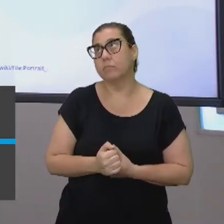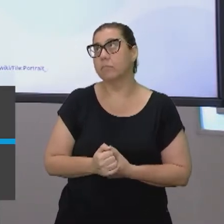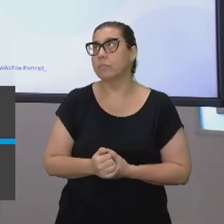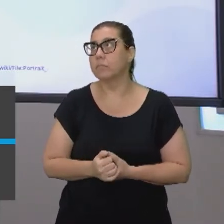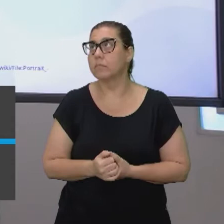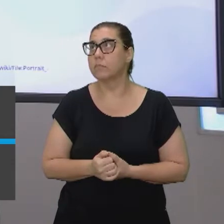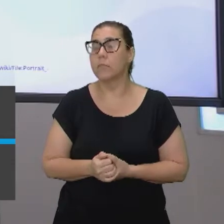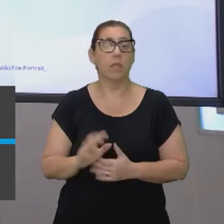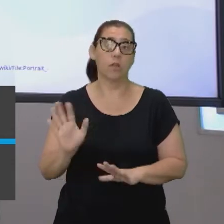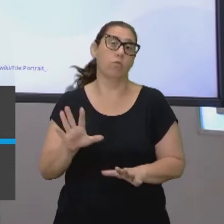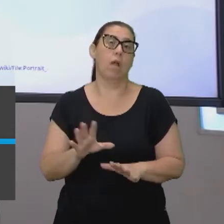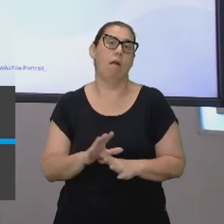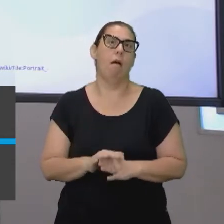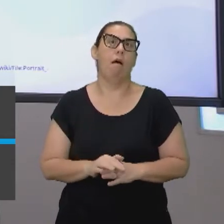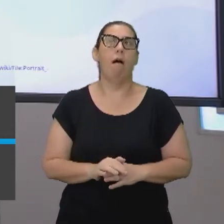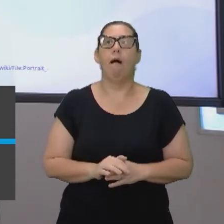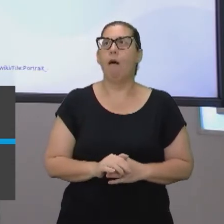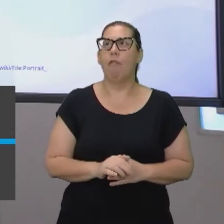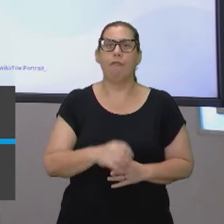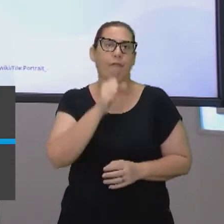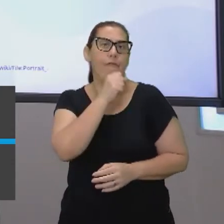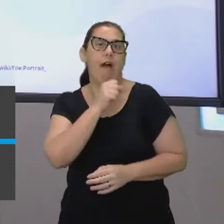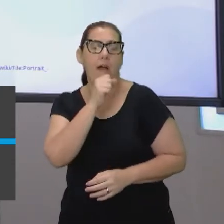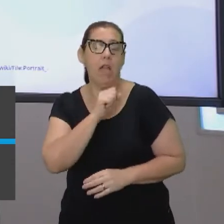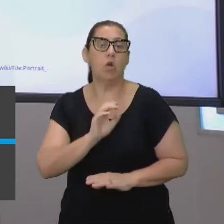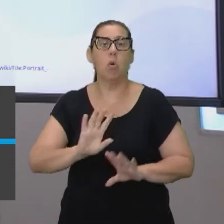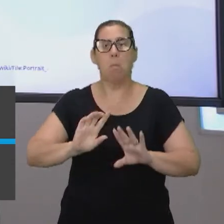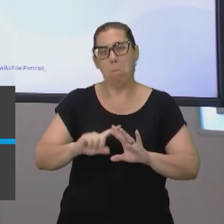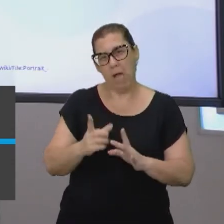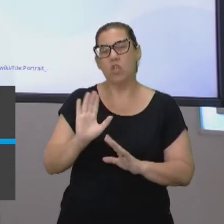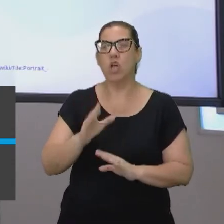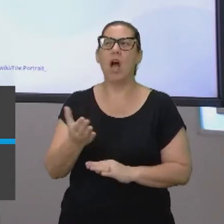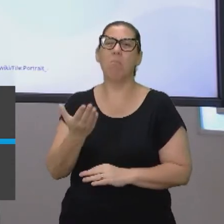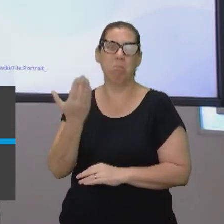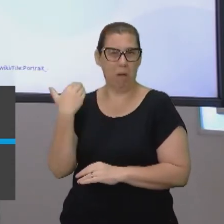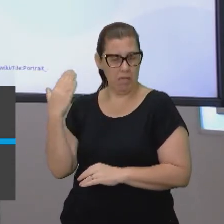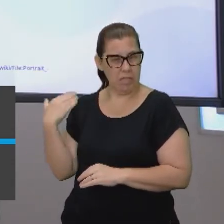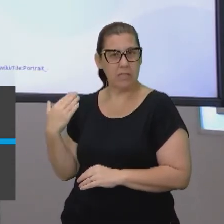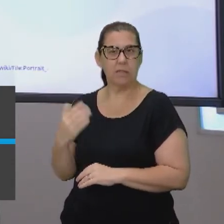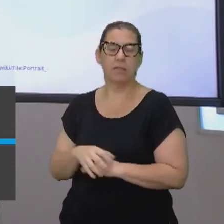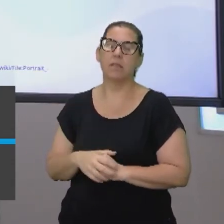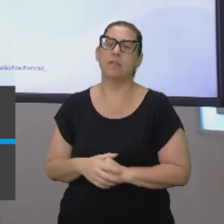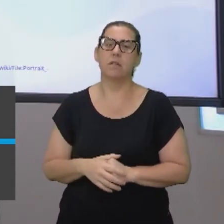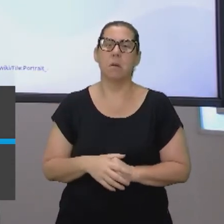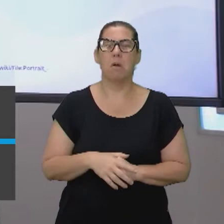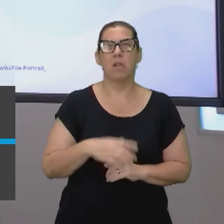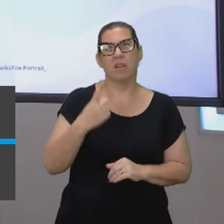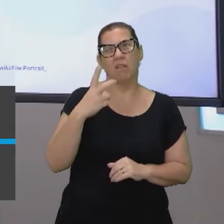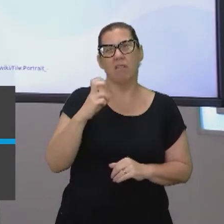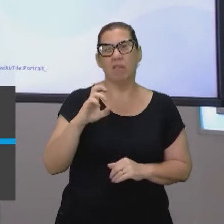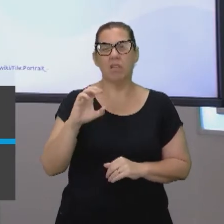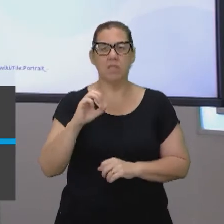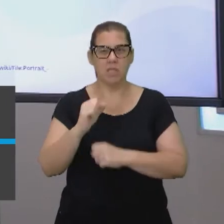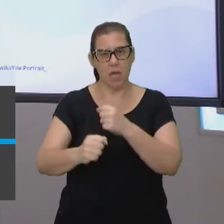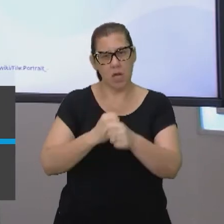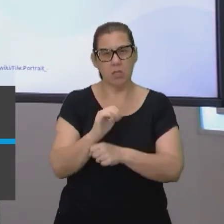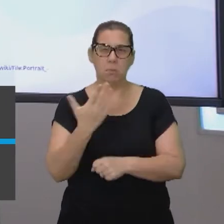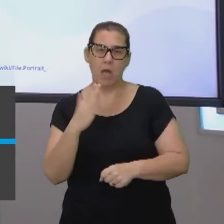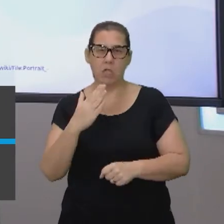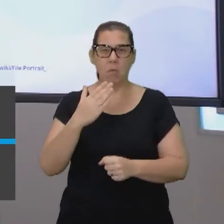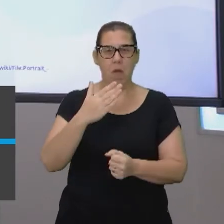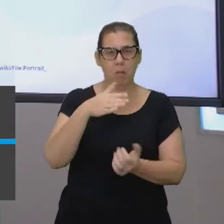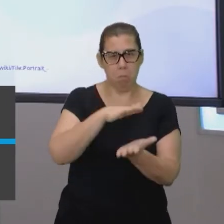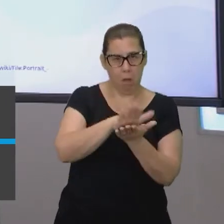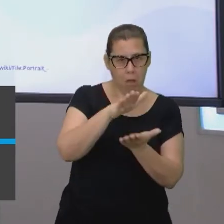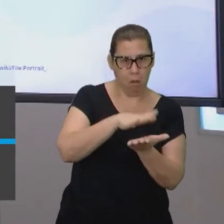não desatualizado, mas de certa maneira antigo, né? Já faz mais de 15 anos que foi publicado,